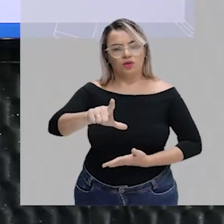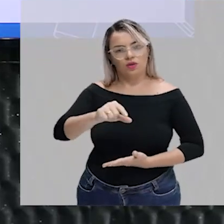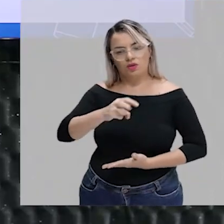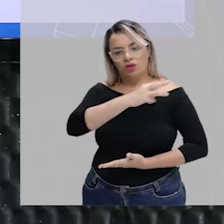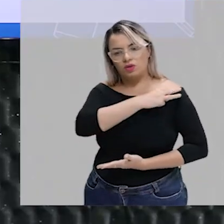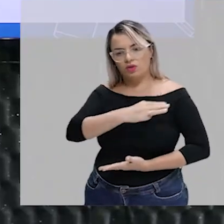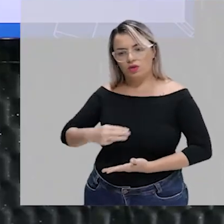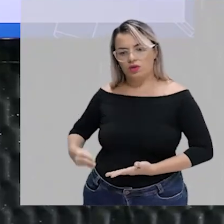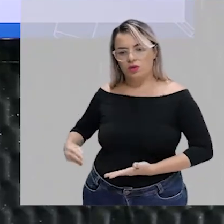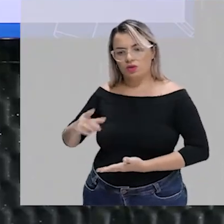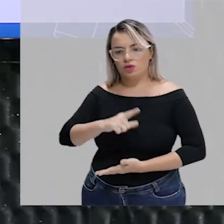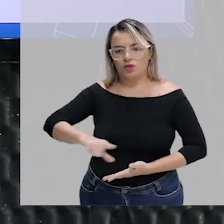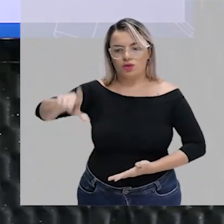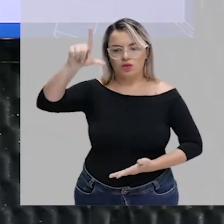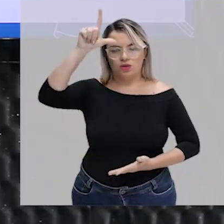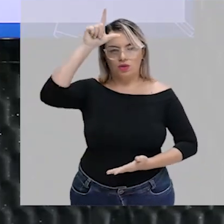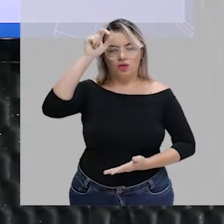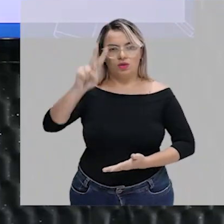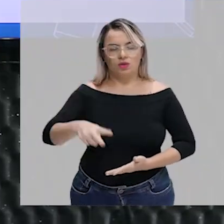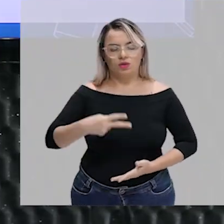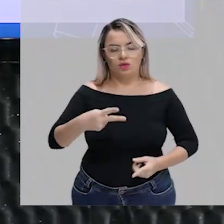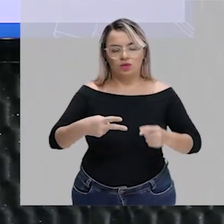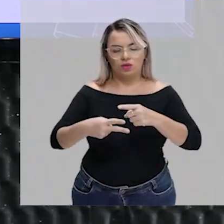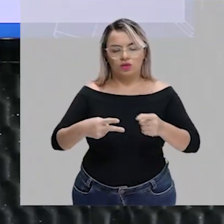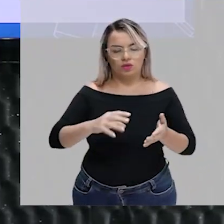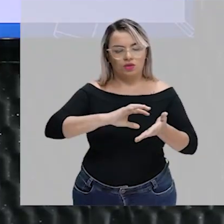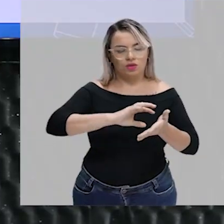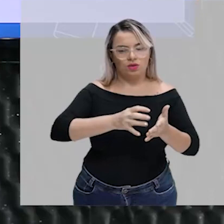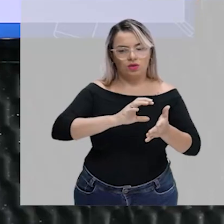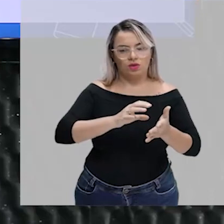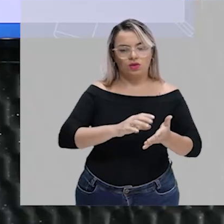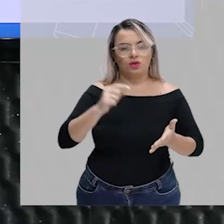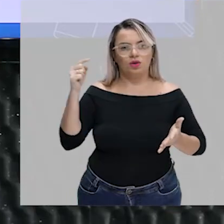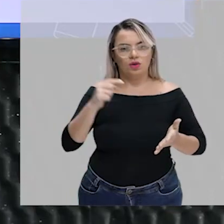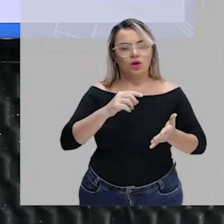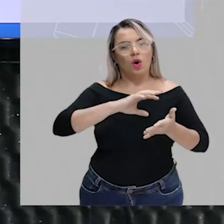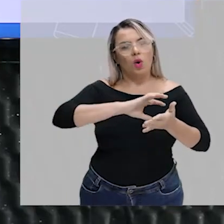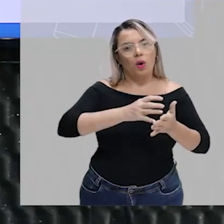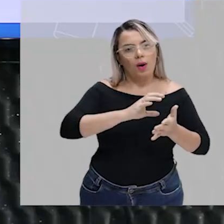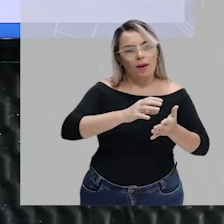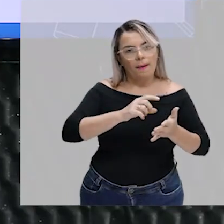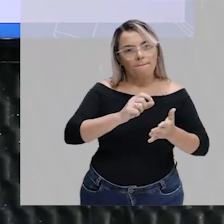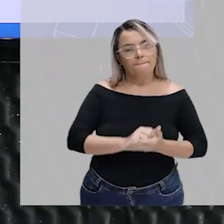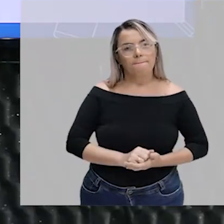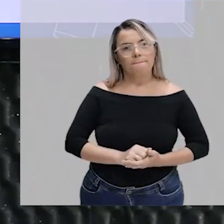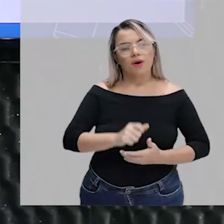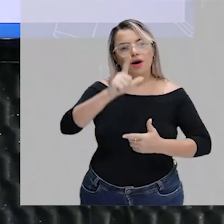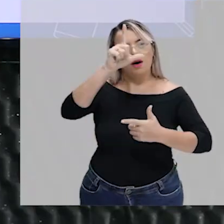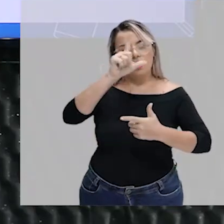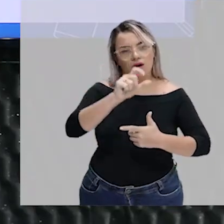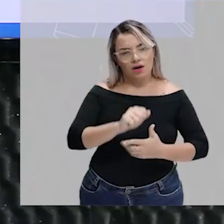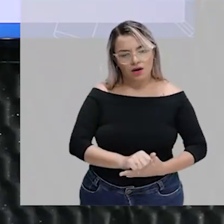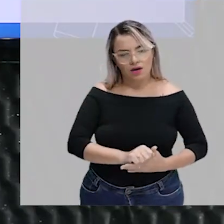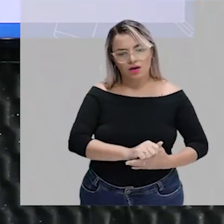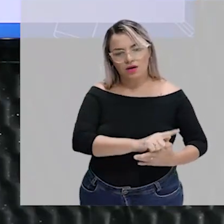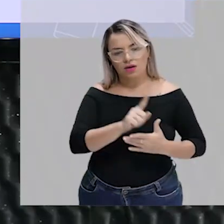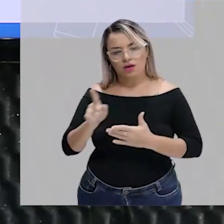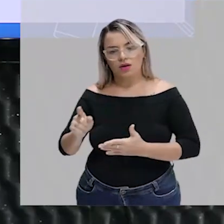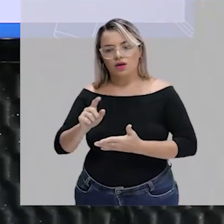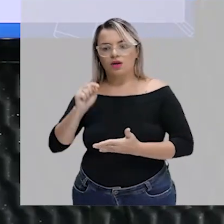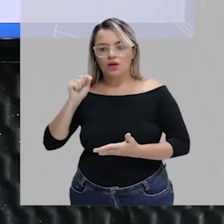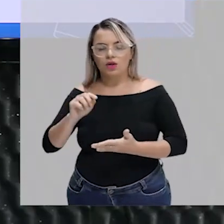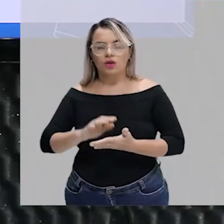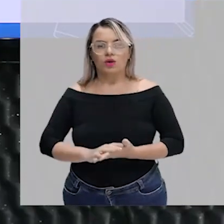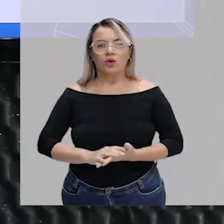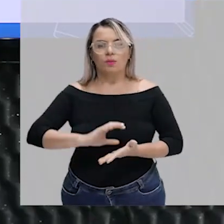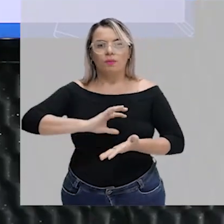os líderes dos dois partidos que existiam na época, o Partido Liberal e o Partido Conservador. Então, até a criação dos partidos políticos no